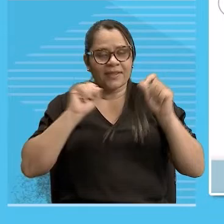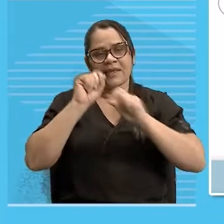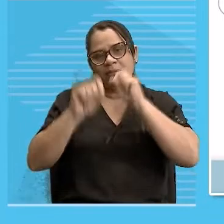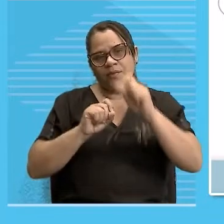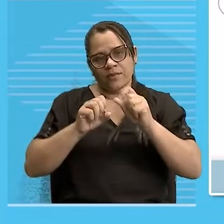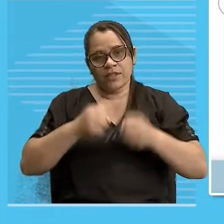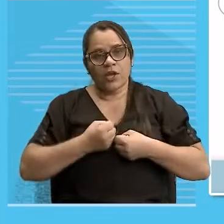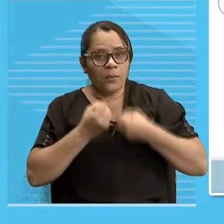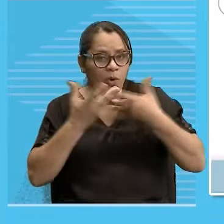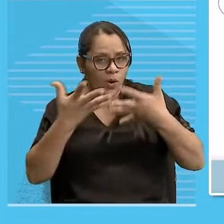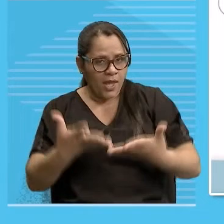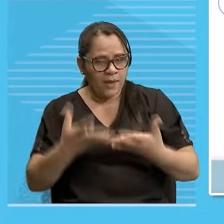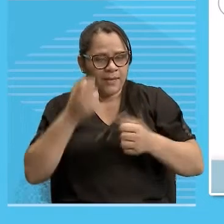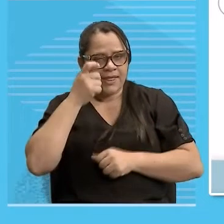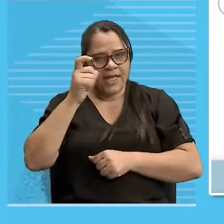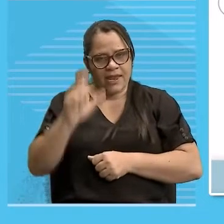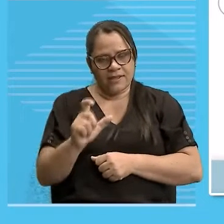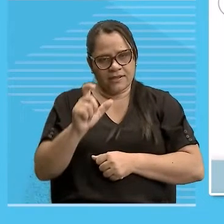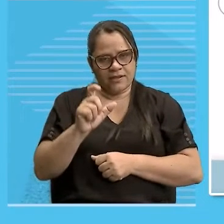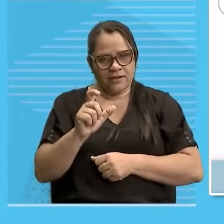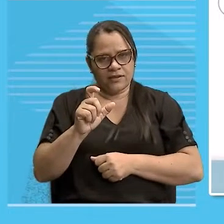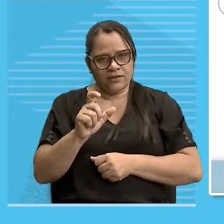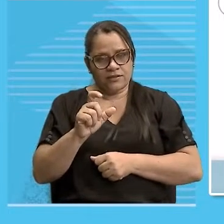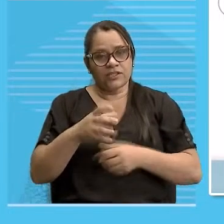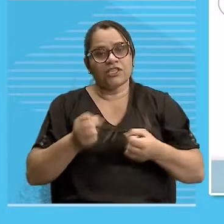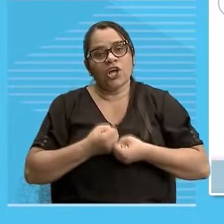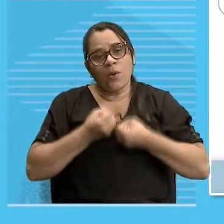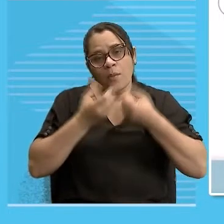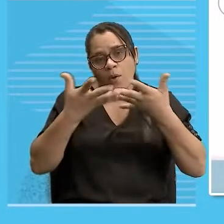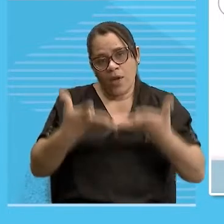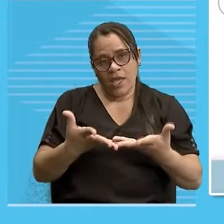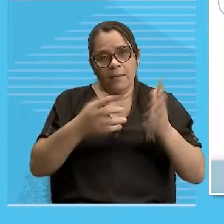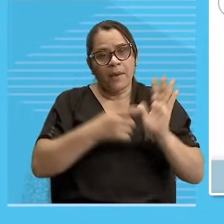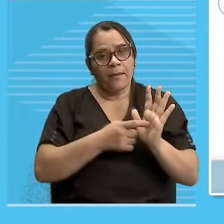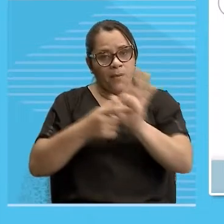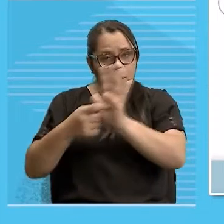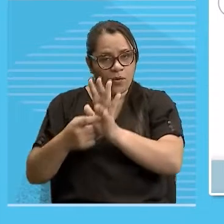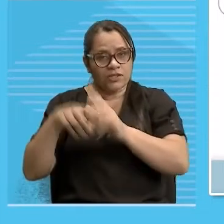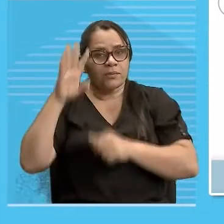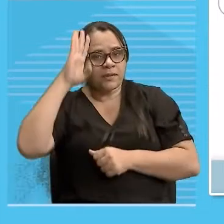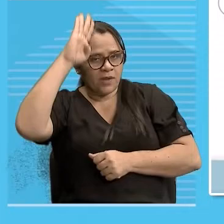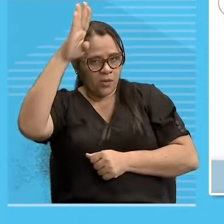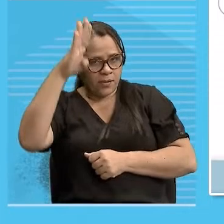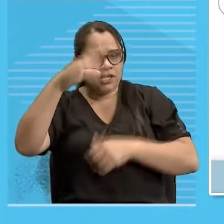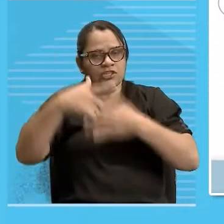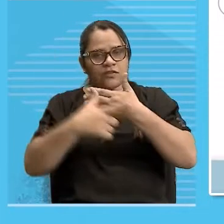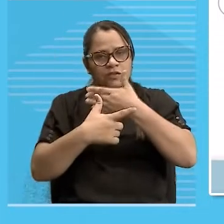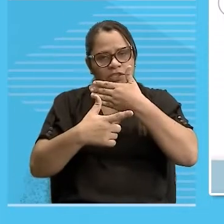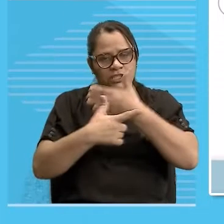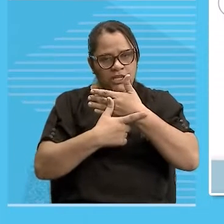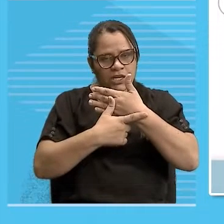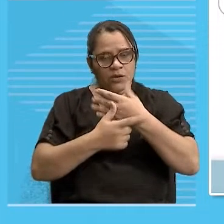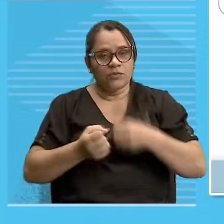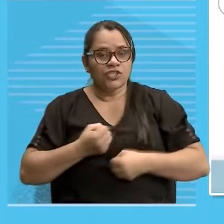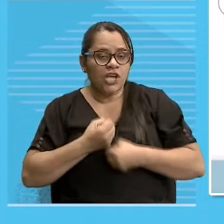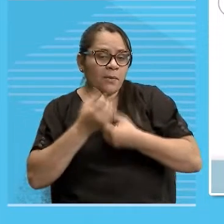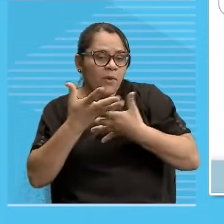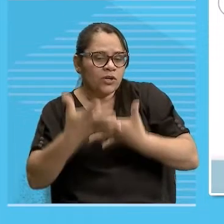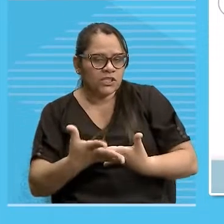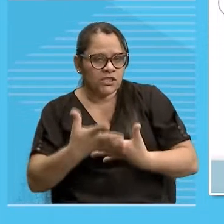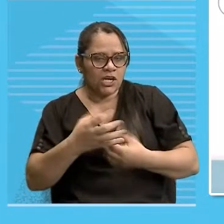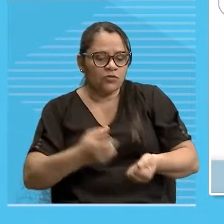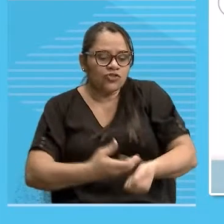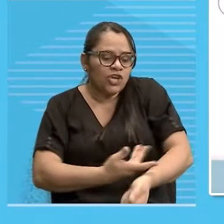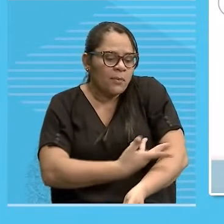poema interessante. Sem sombra de dúvidas, nesse poema, você tem a predominância da função emotiva. Poema aí